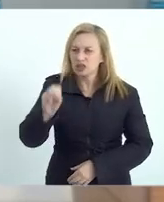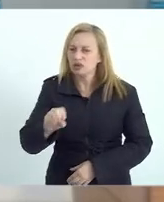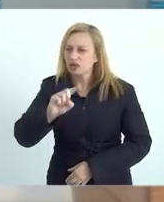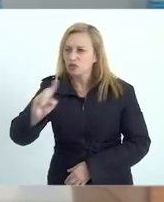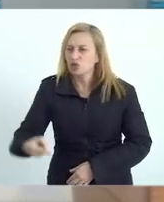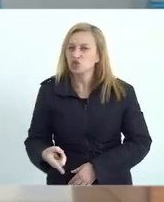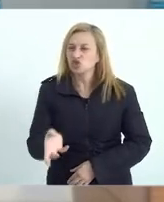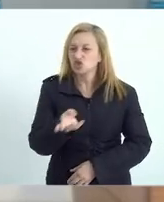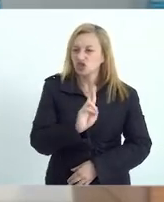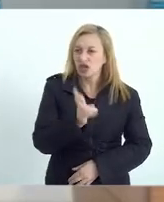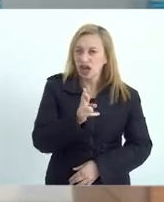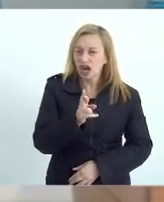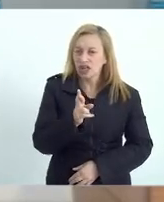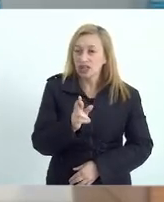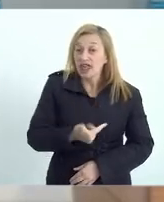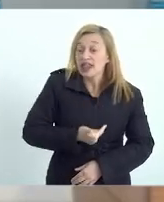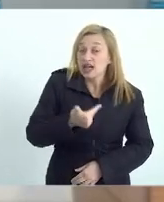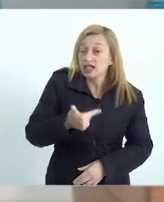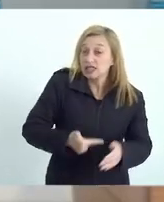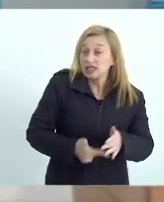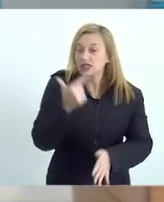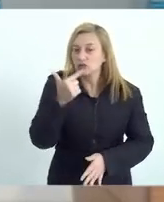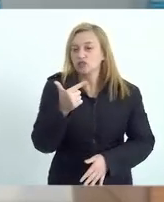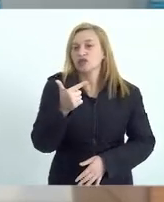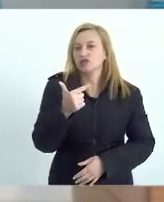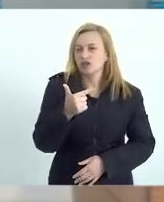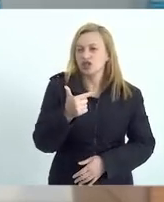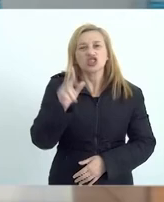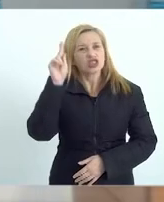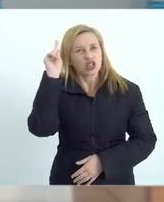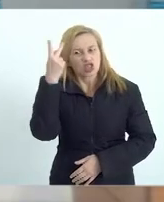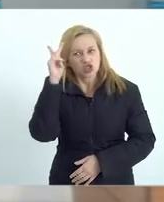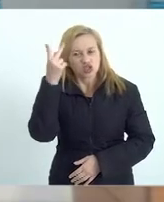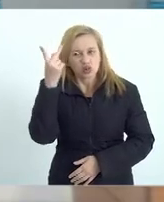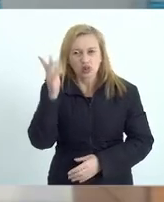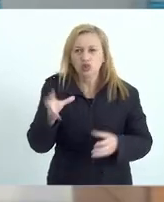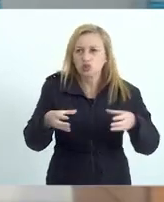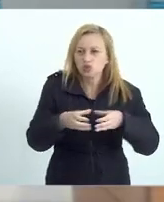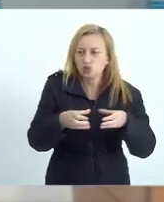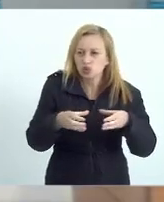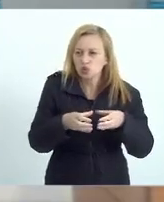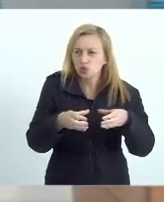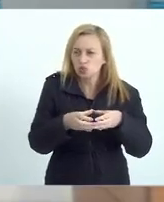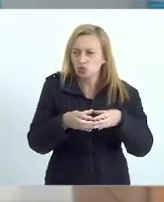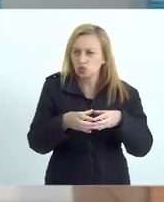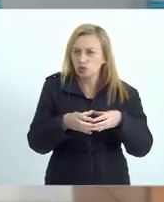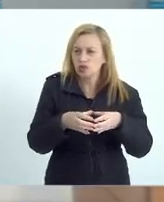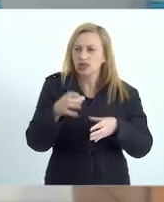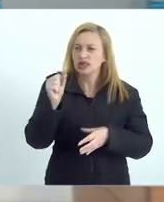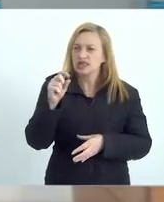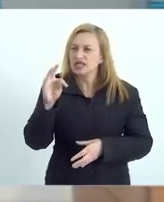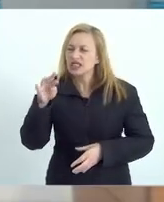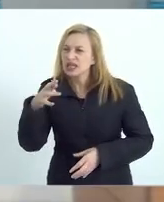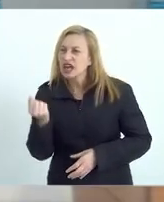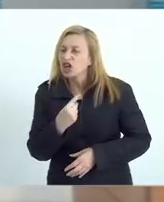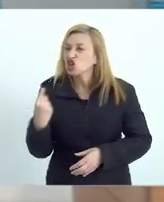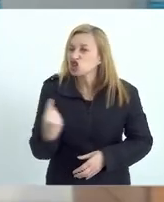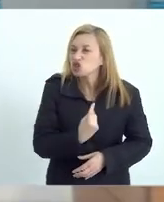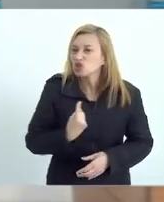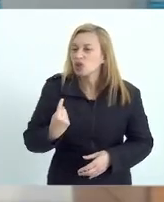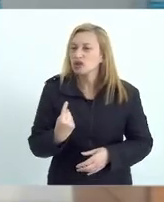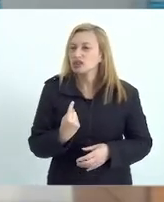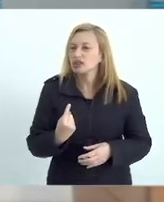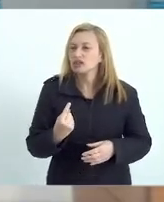milhões de reais é a segunda vez na história de uma corporação Centenária que nós iremos